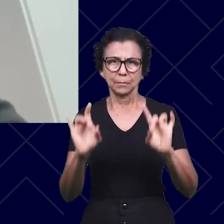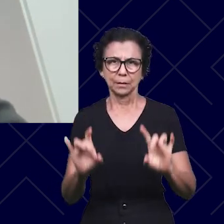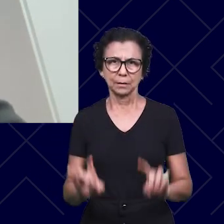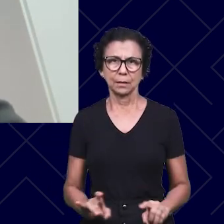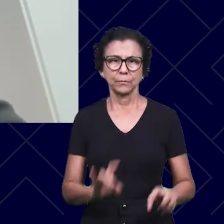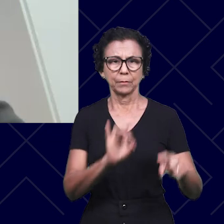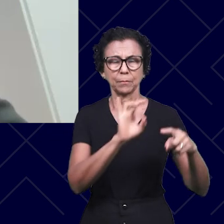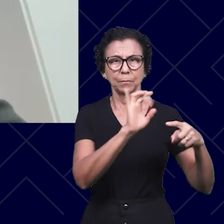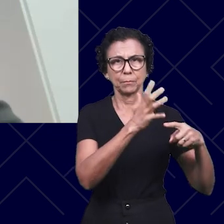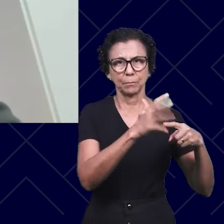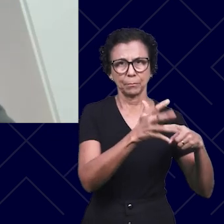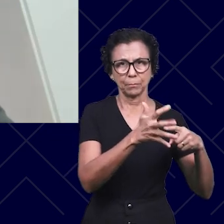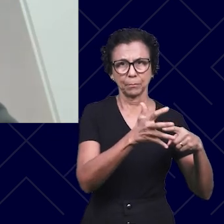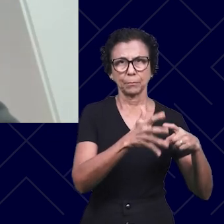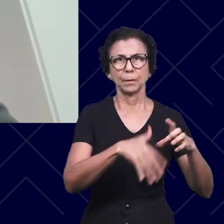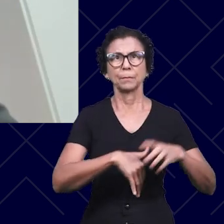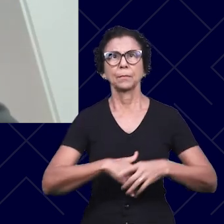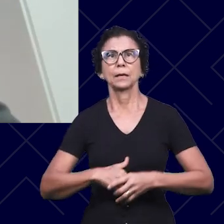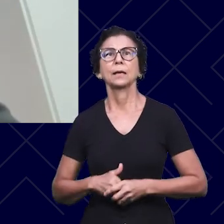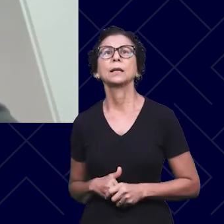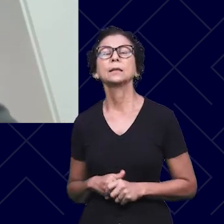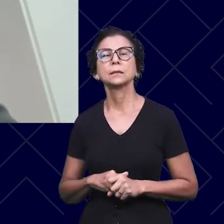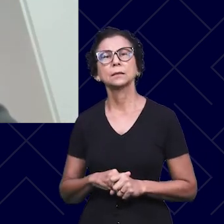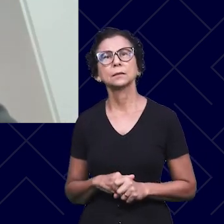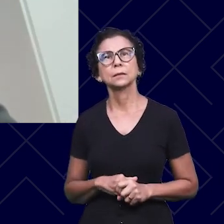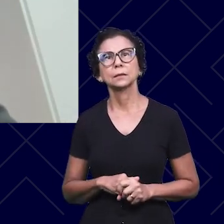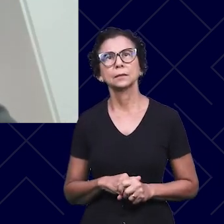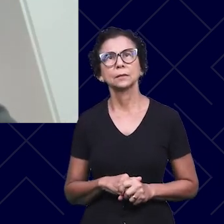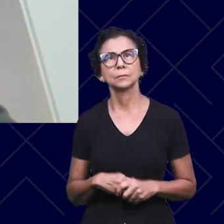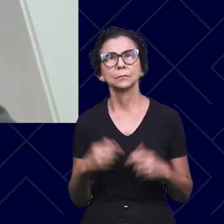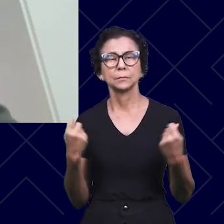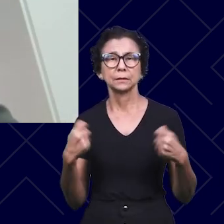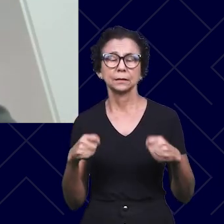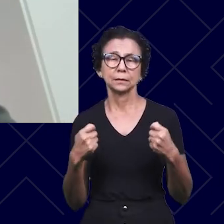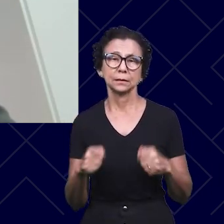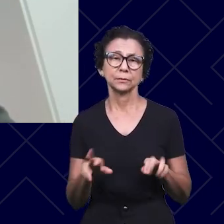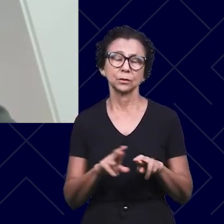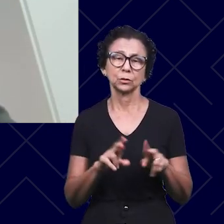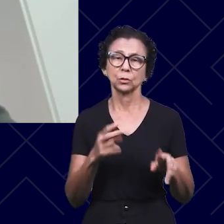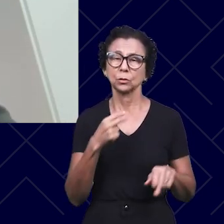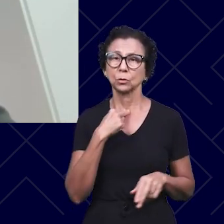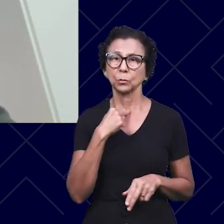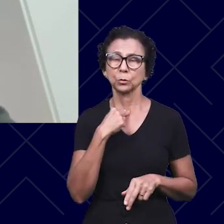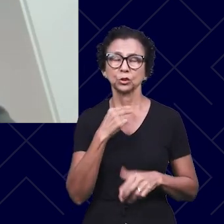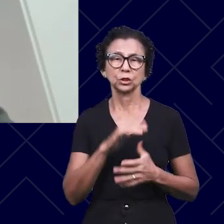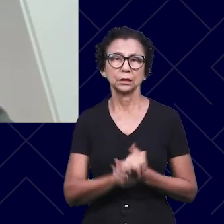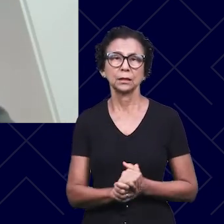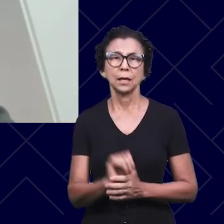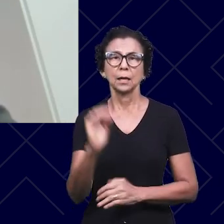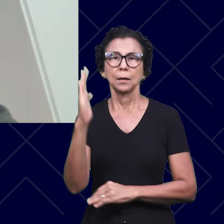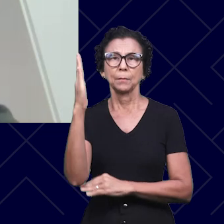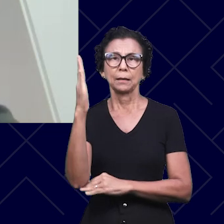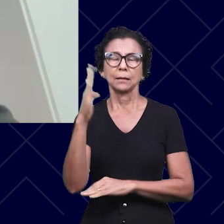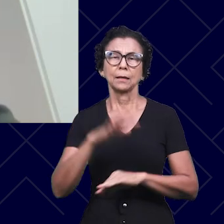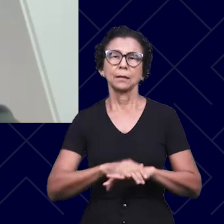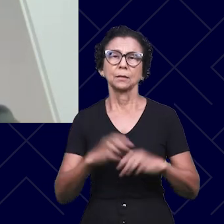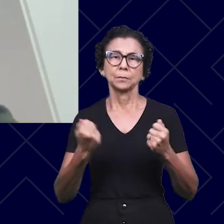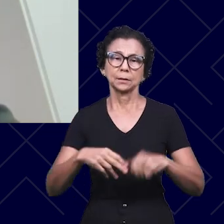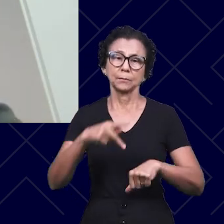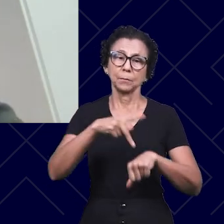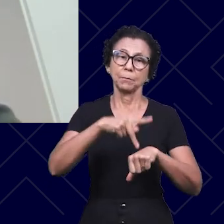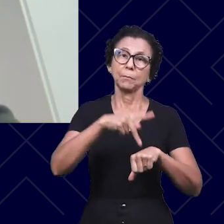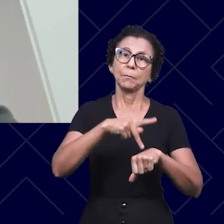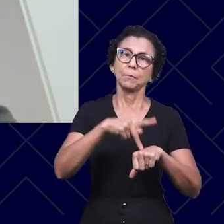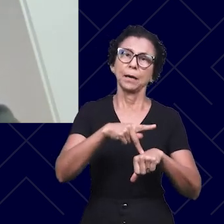né? Porque como ela trabalha com laser, poderia queimar se fosse uma de madeira, tinha que ser uma mesa diferente, de mármore, que não trouxesse